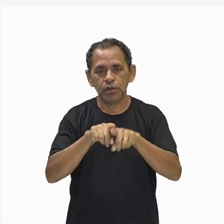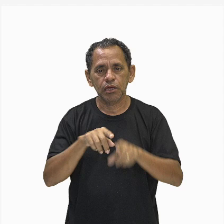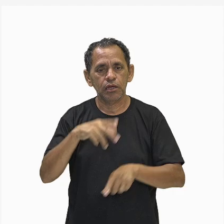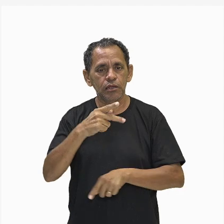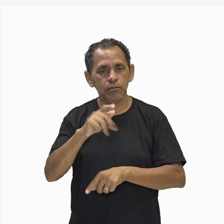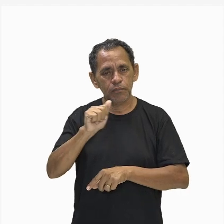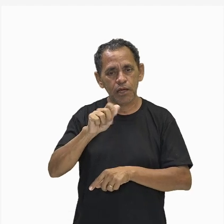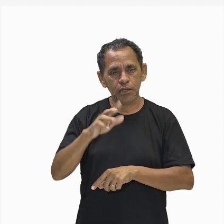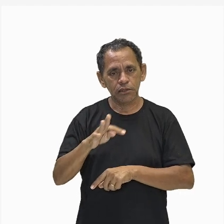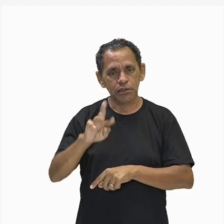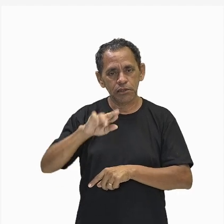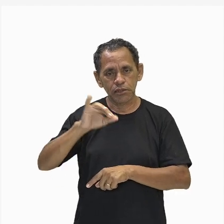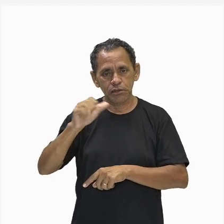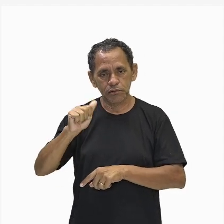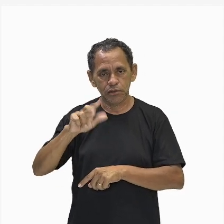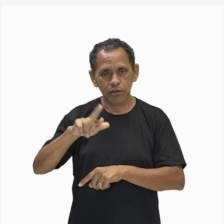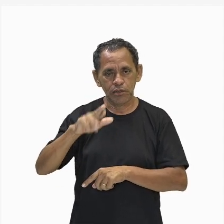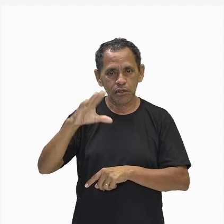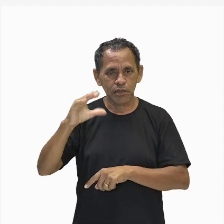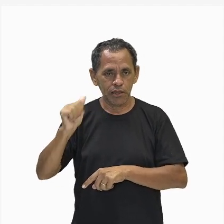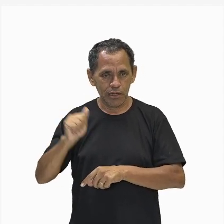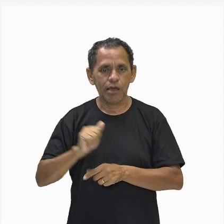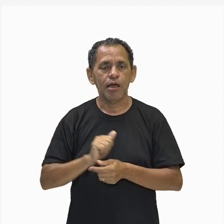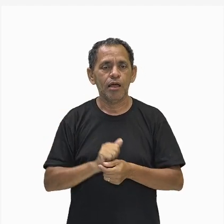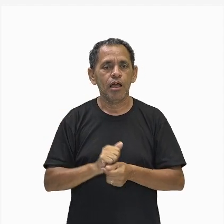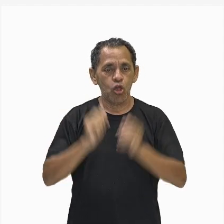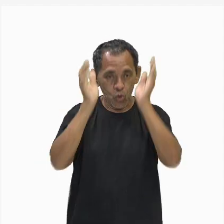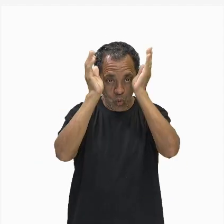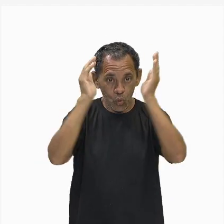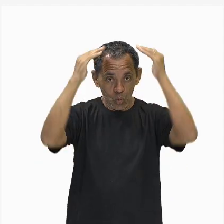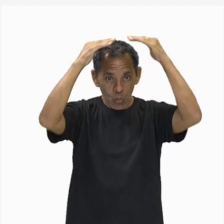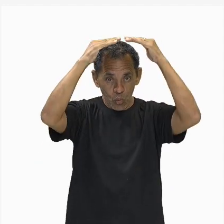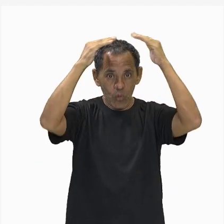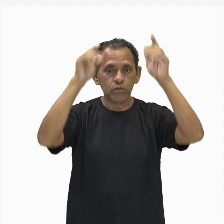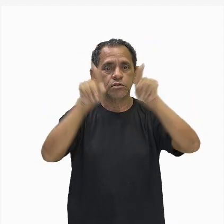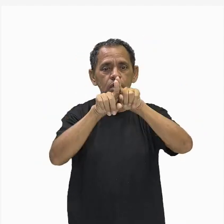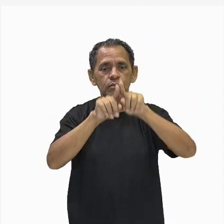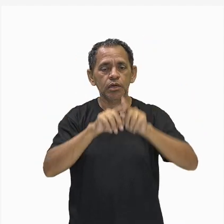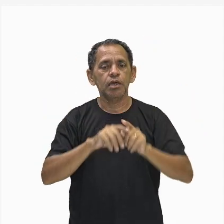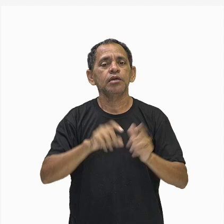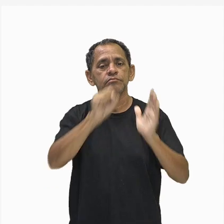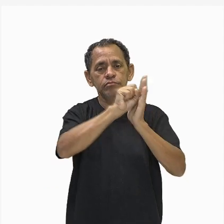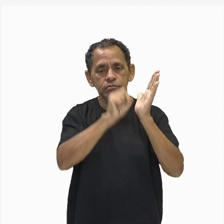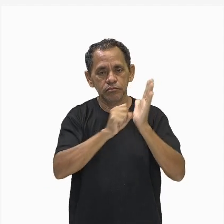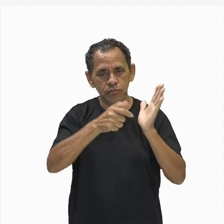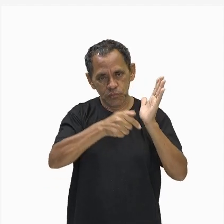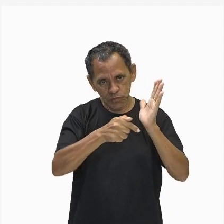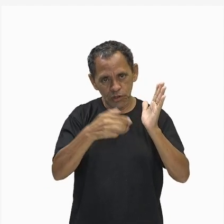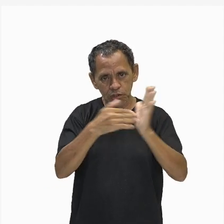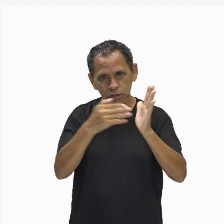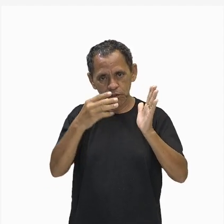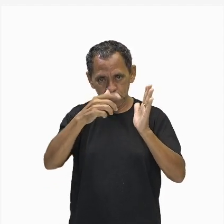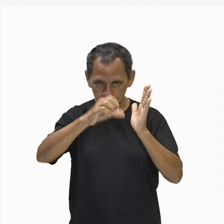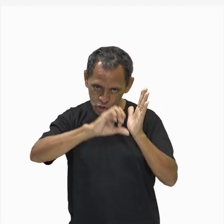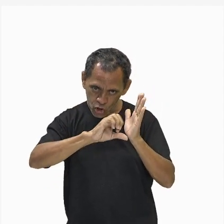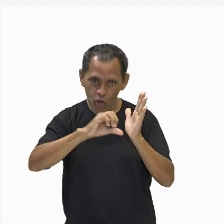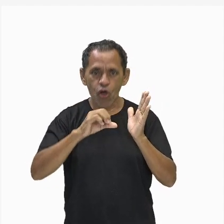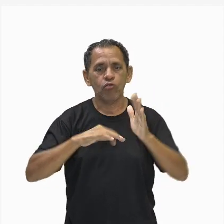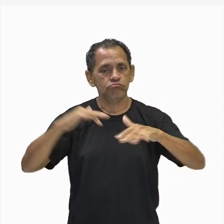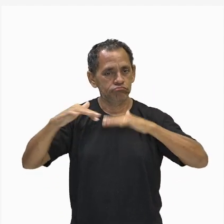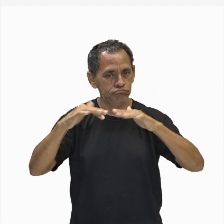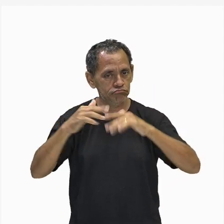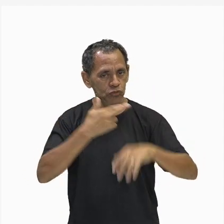de Constantinopla ou patriarca. Entre os séculos 7 e 9, houve um movimento